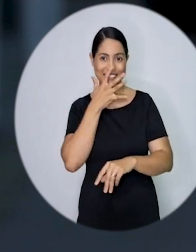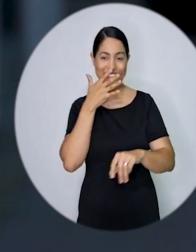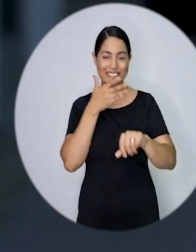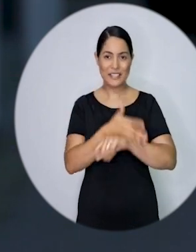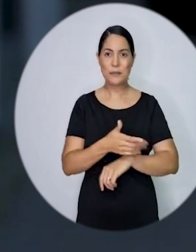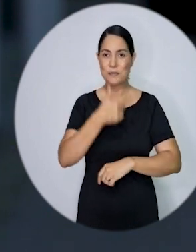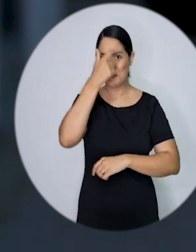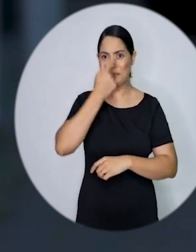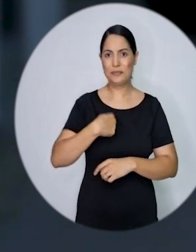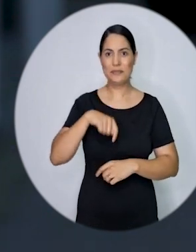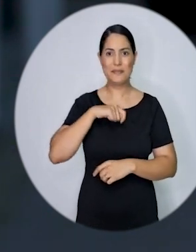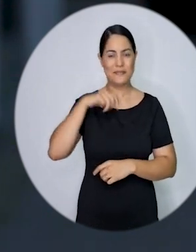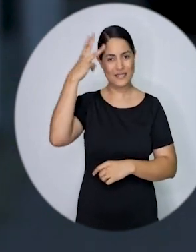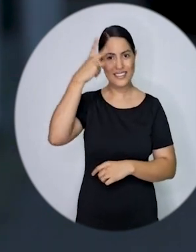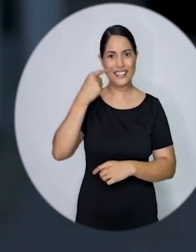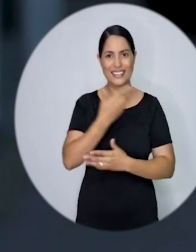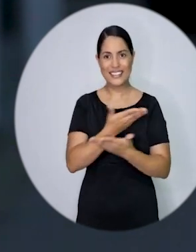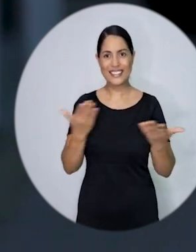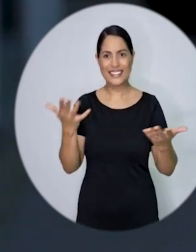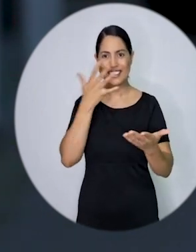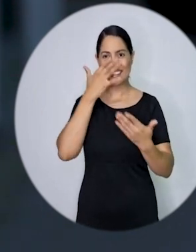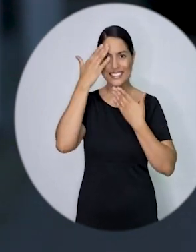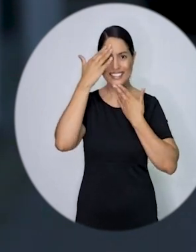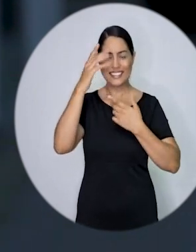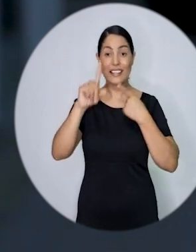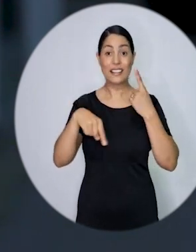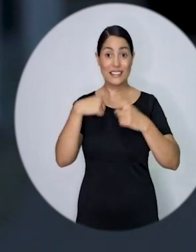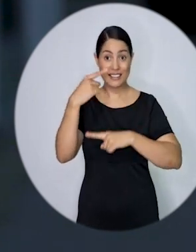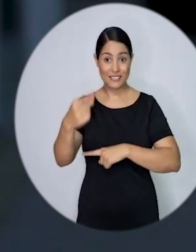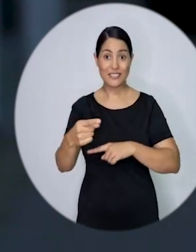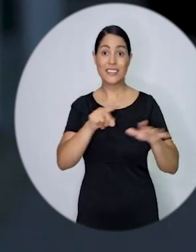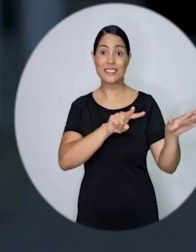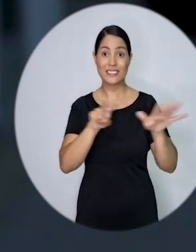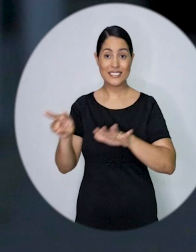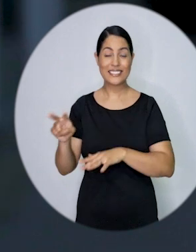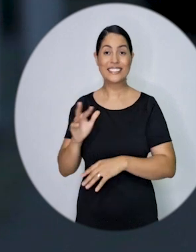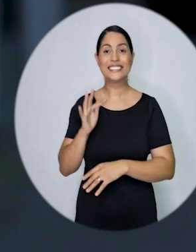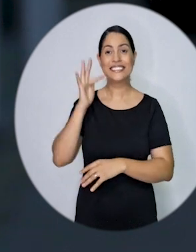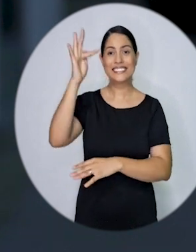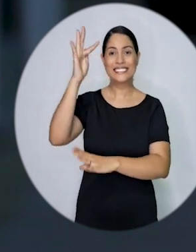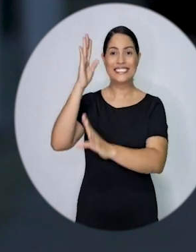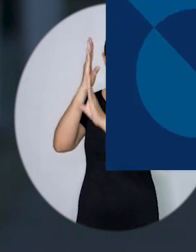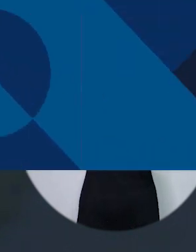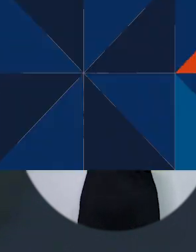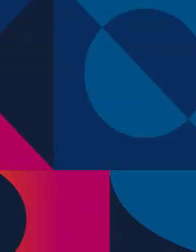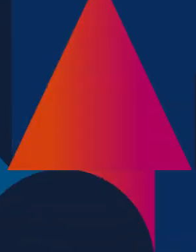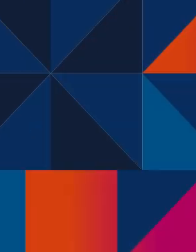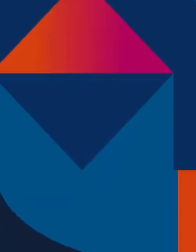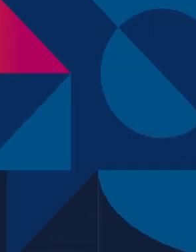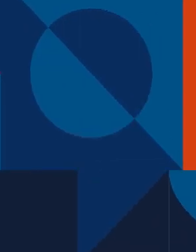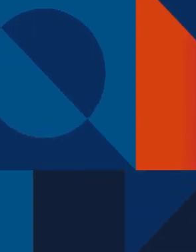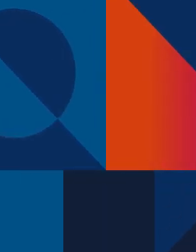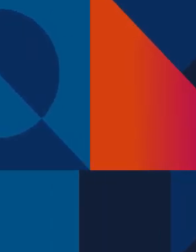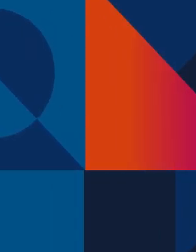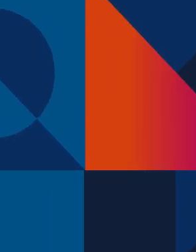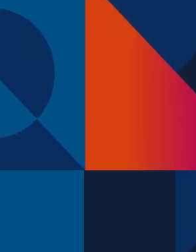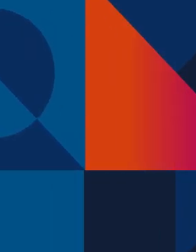OAB Nacional. Eu sou Mariana Xavier e agradeço pela sua companhia. Eu te espero na próxima semana. Até lá!